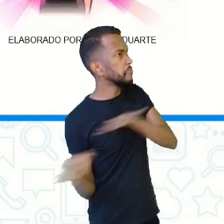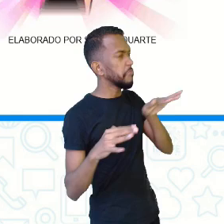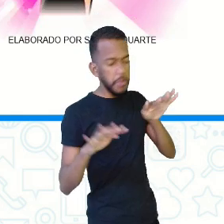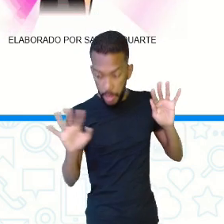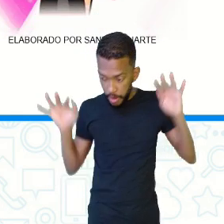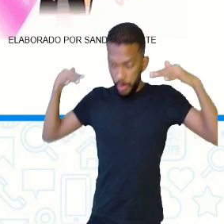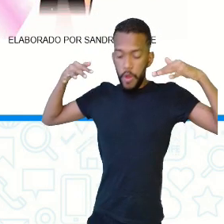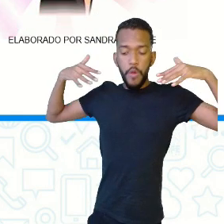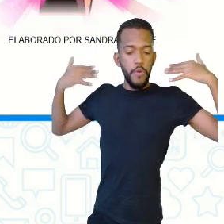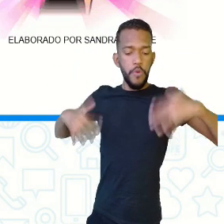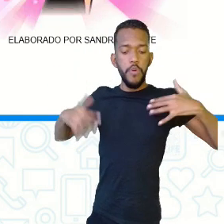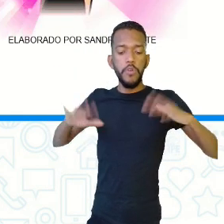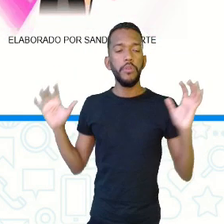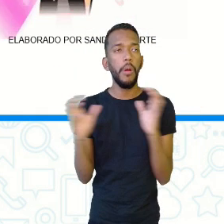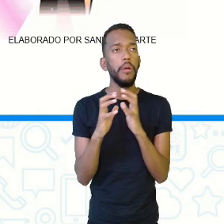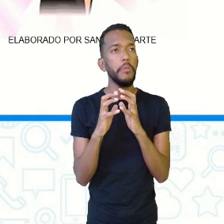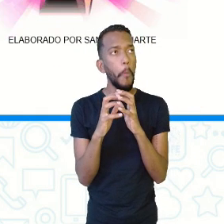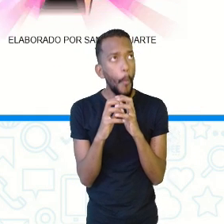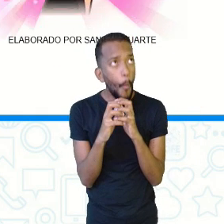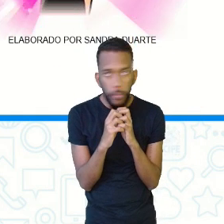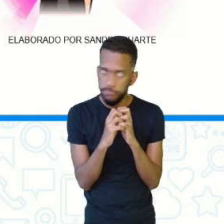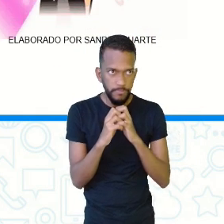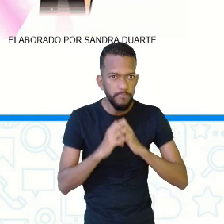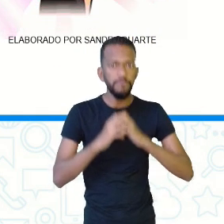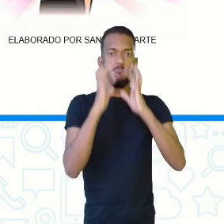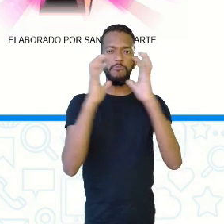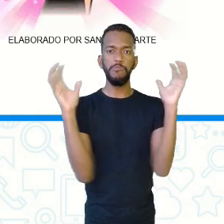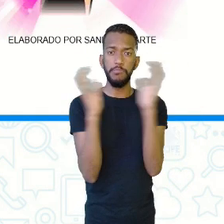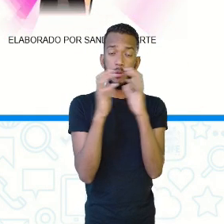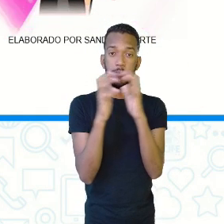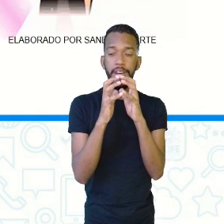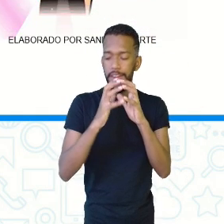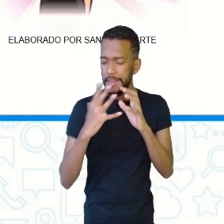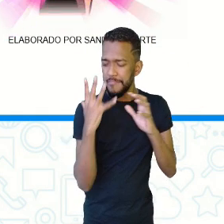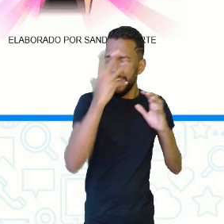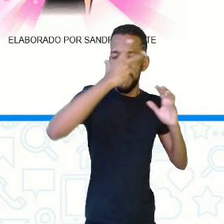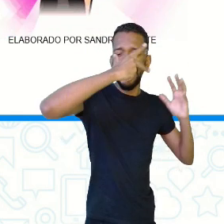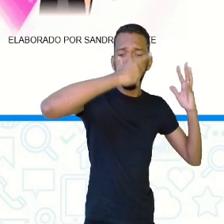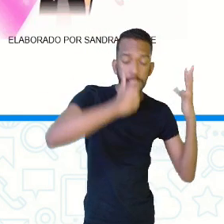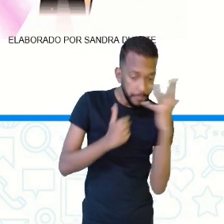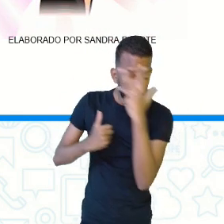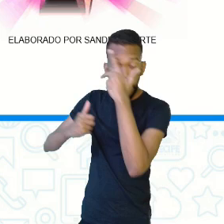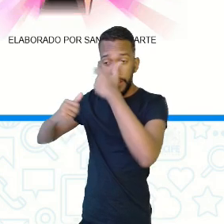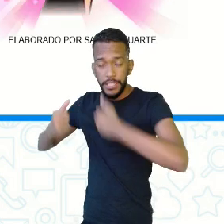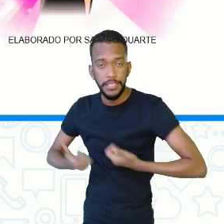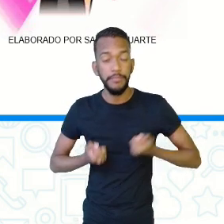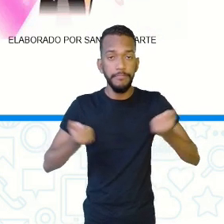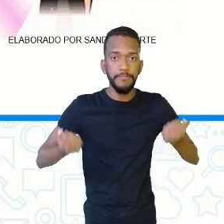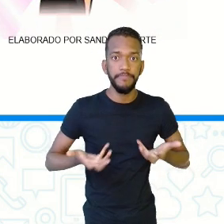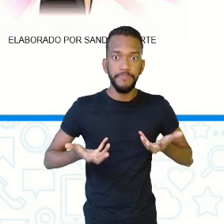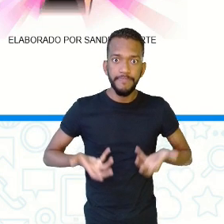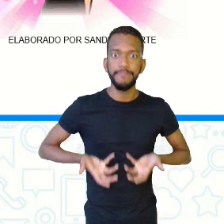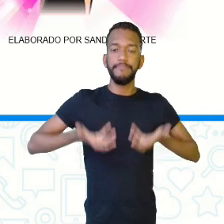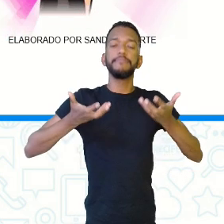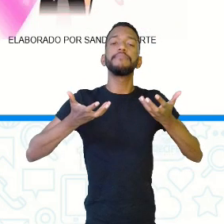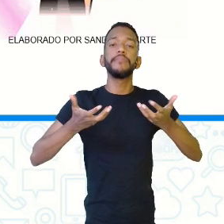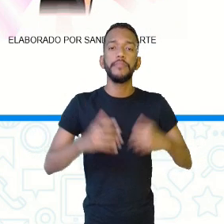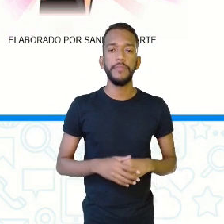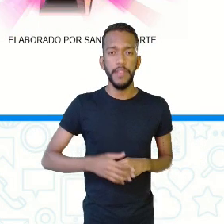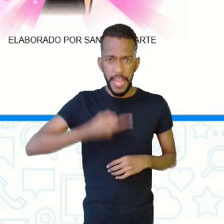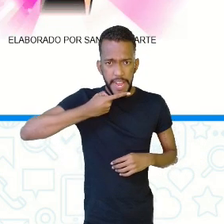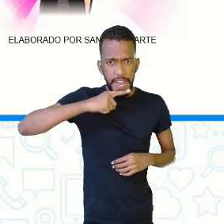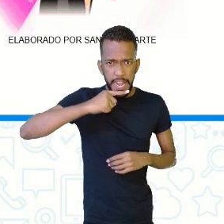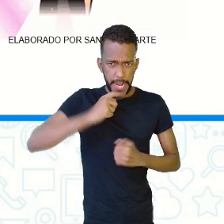poderia simplesmente se ocultar, o que a própria essência da beleza se faz ressaltar. A